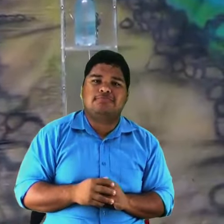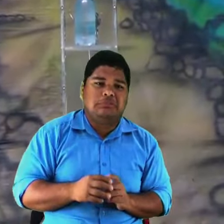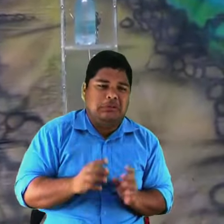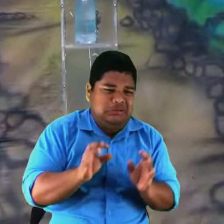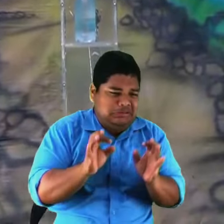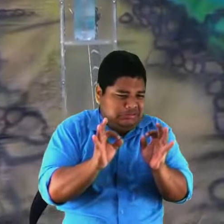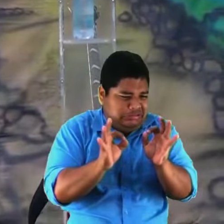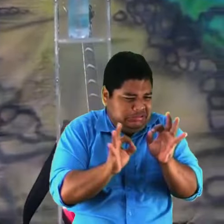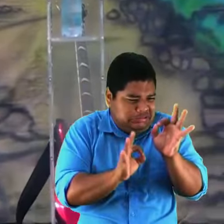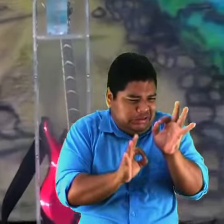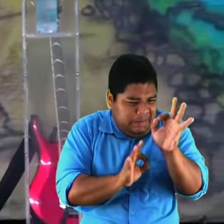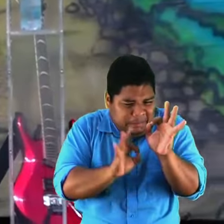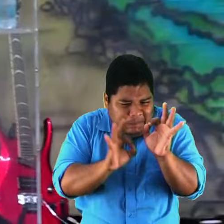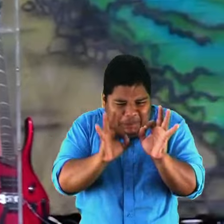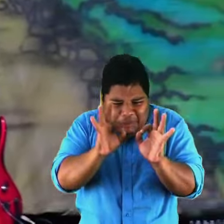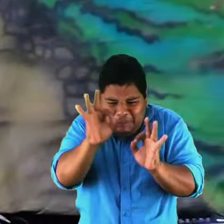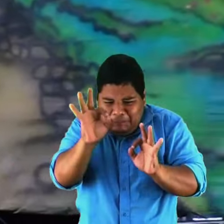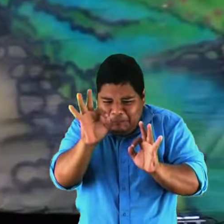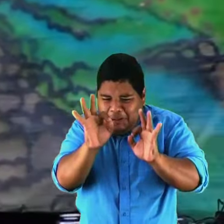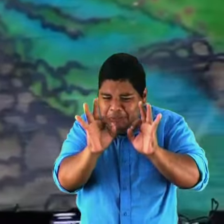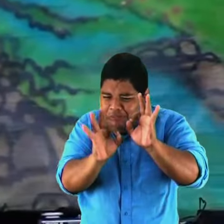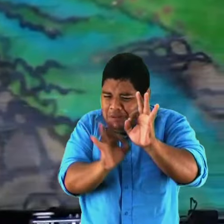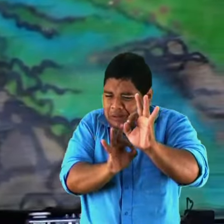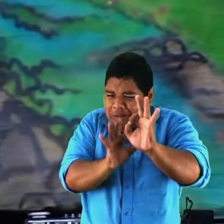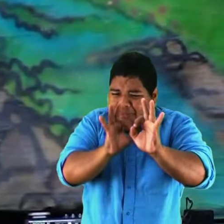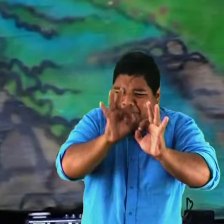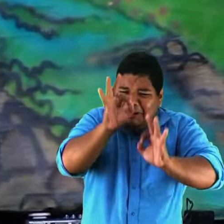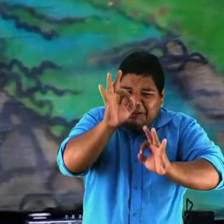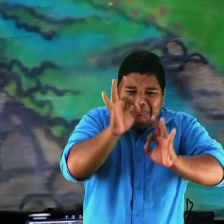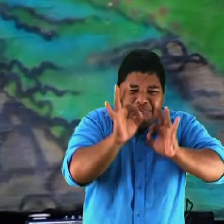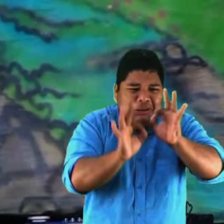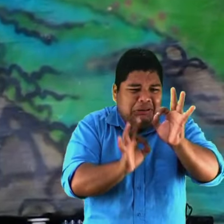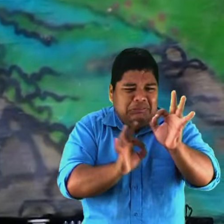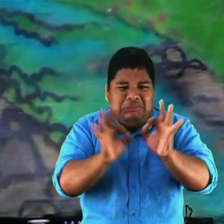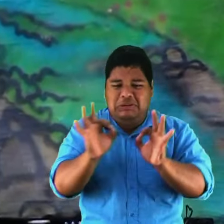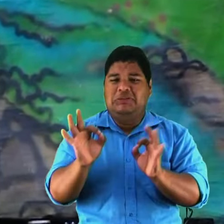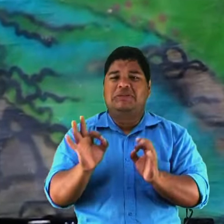Minuciosamente. Nos mínimos detalhes.